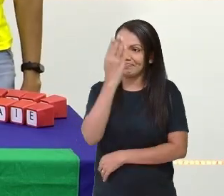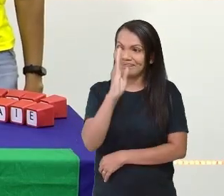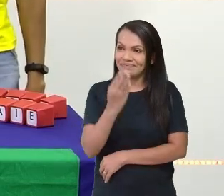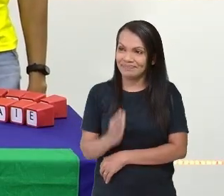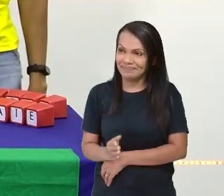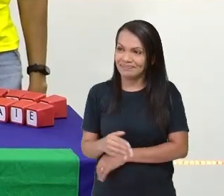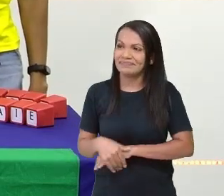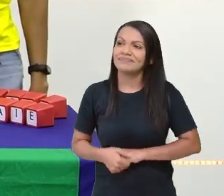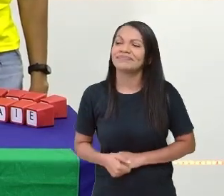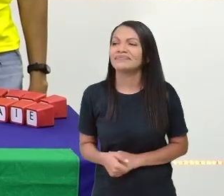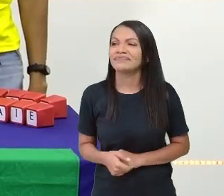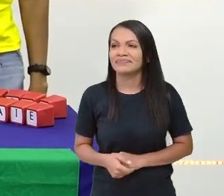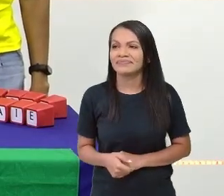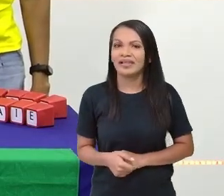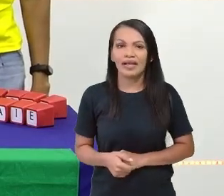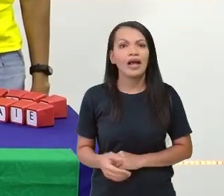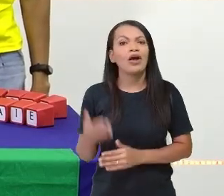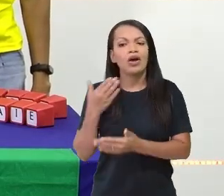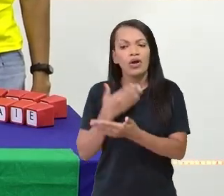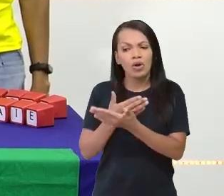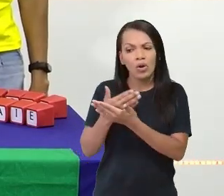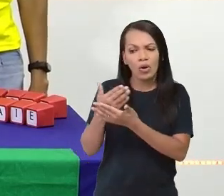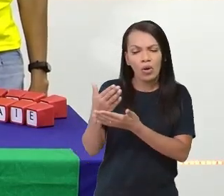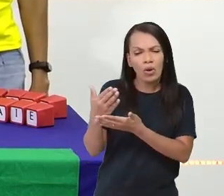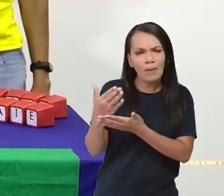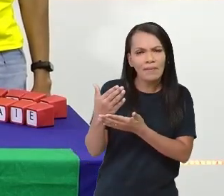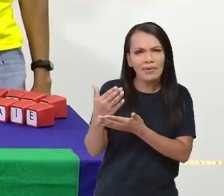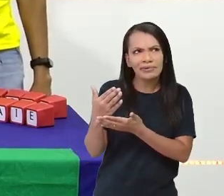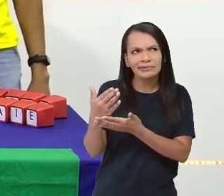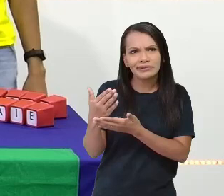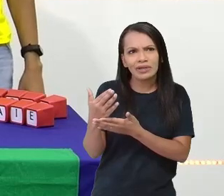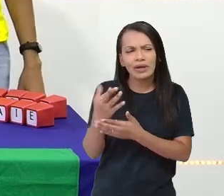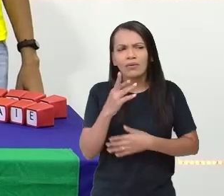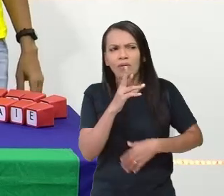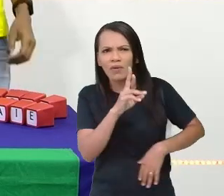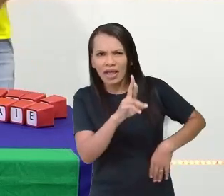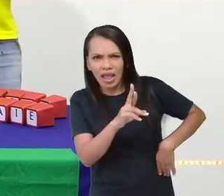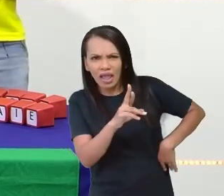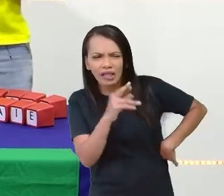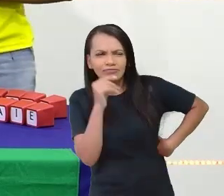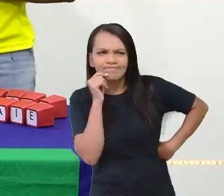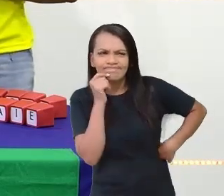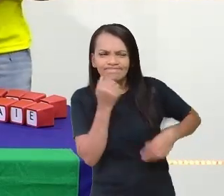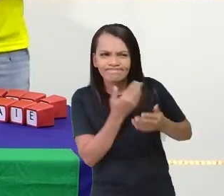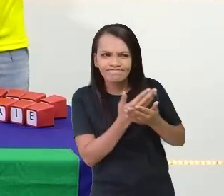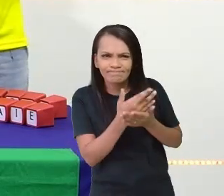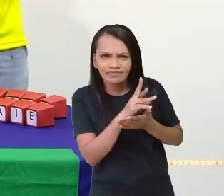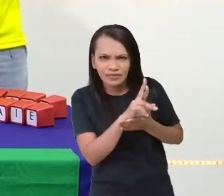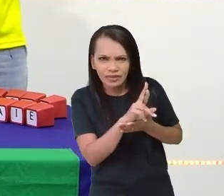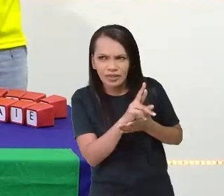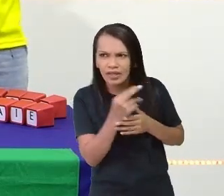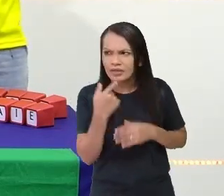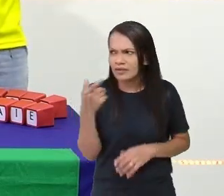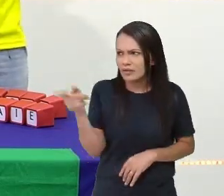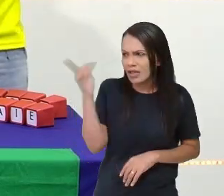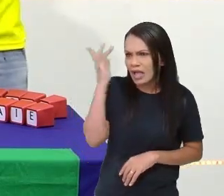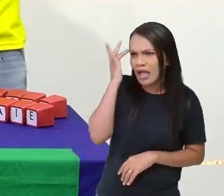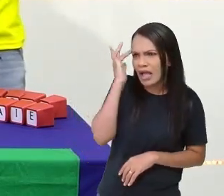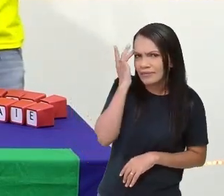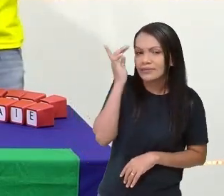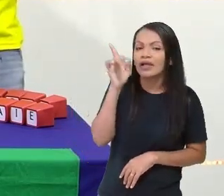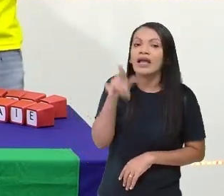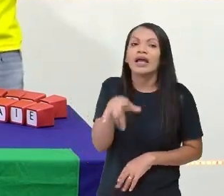nome. Começa com R. R de rato? Será? A senhora acha que é? Ele